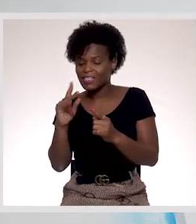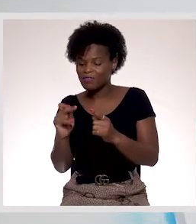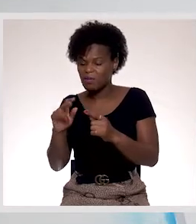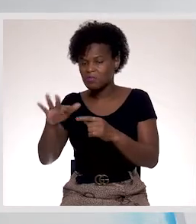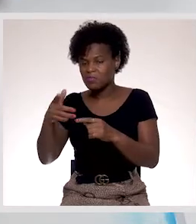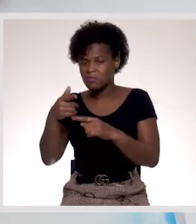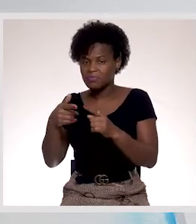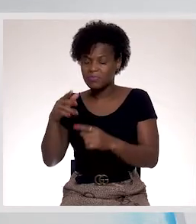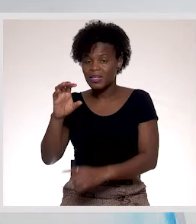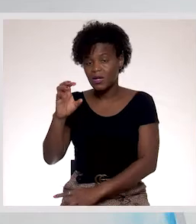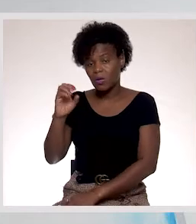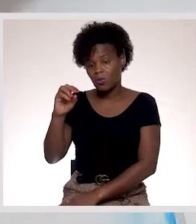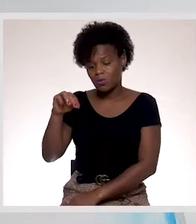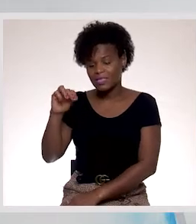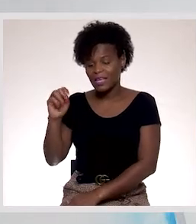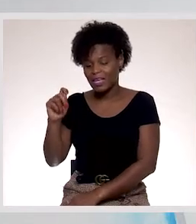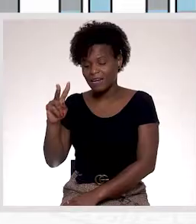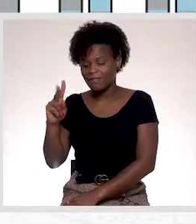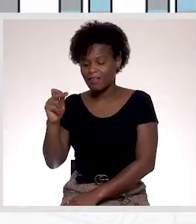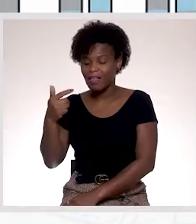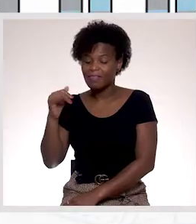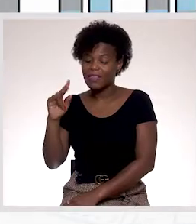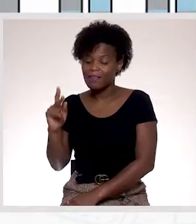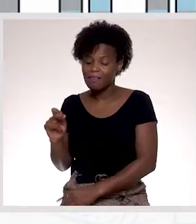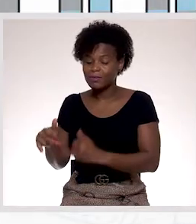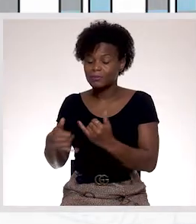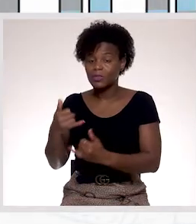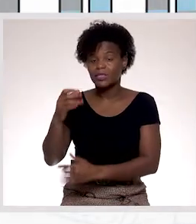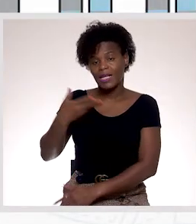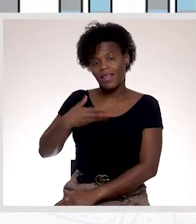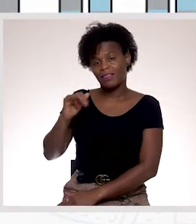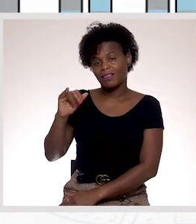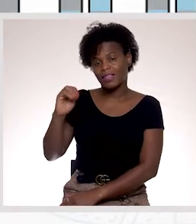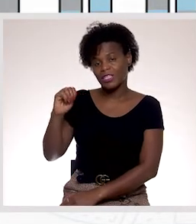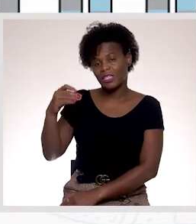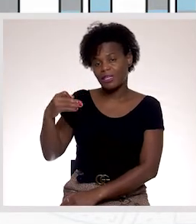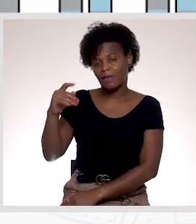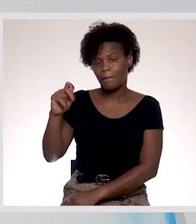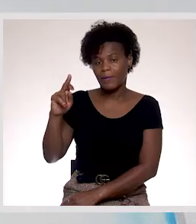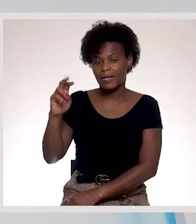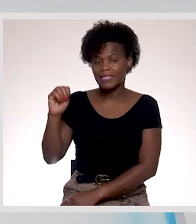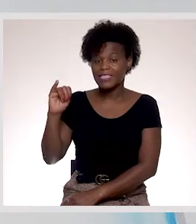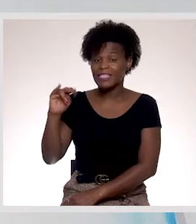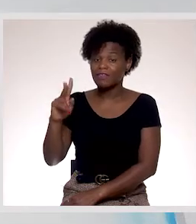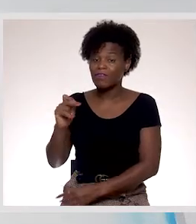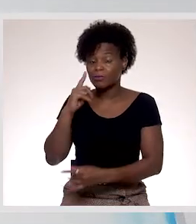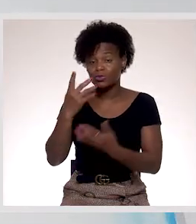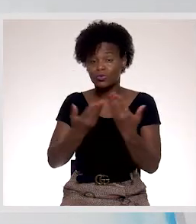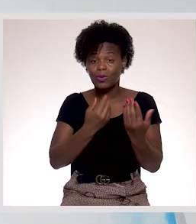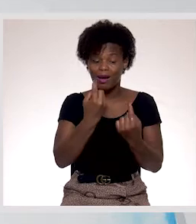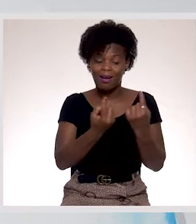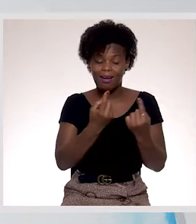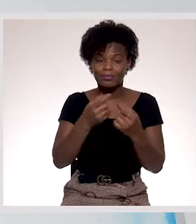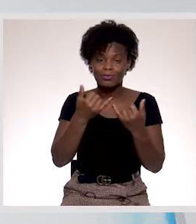a semiconservativa e a dispersiva. No entanto, nós vamos estudar cada uma dessas hipóteses e ver e tirar a nossa